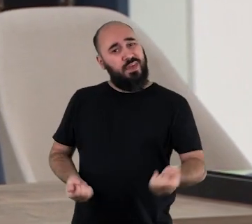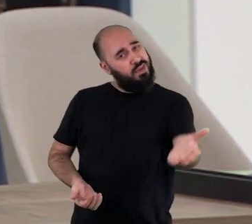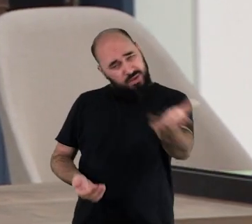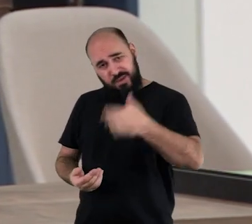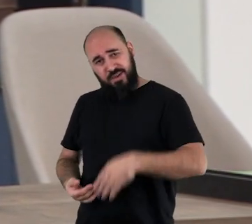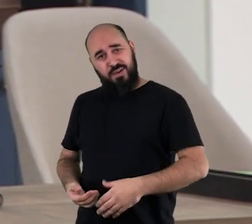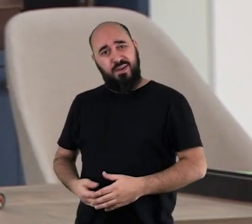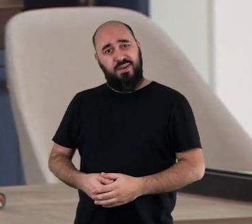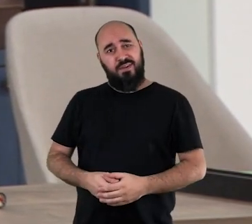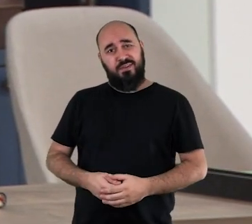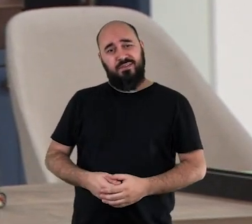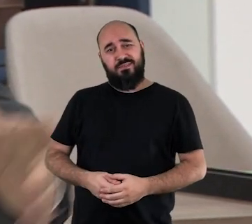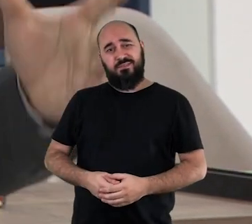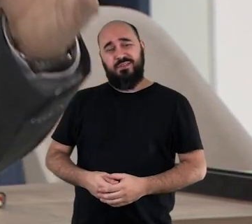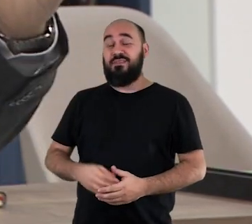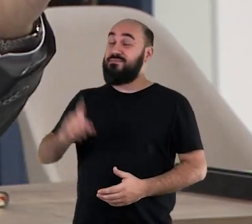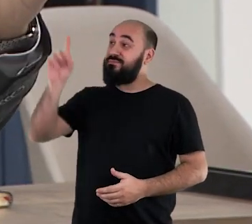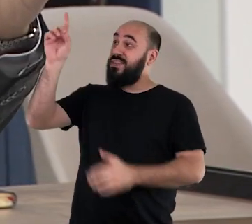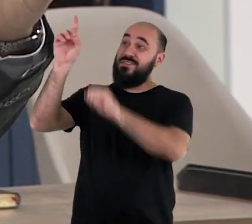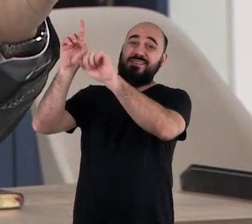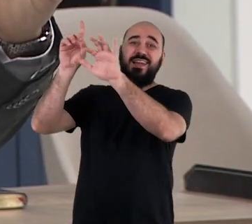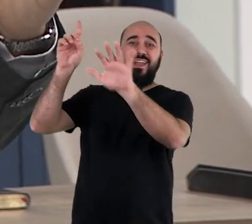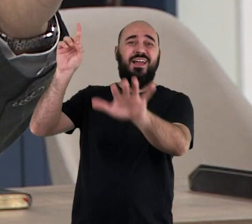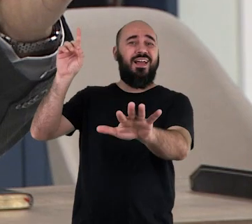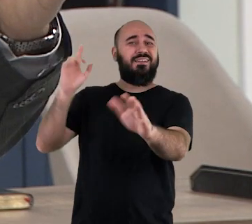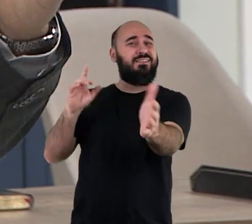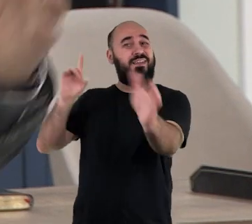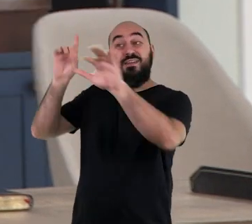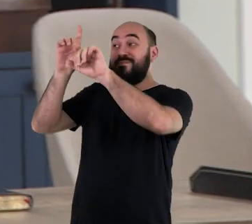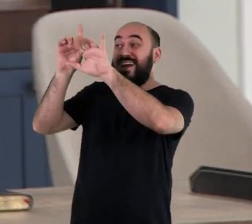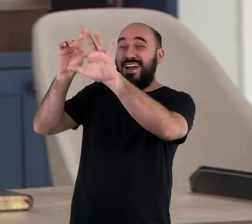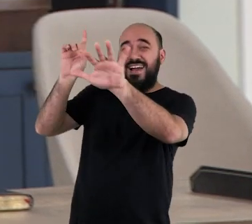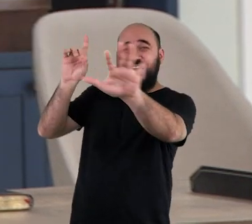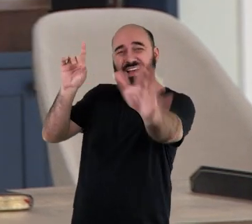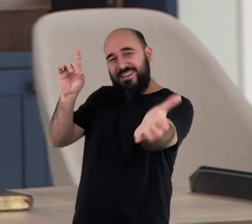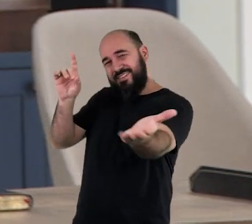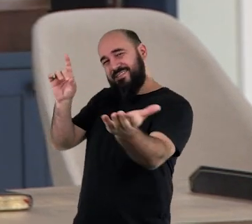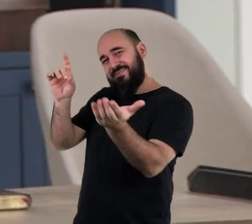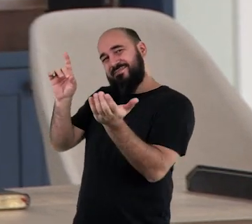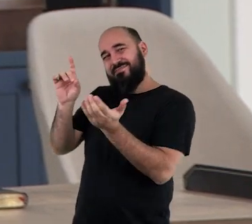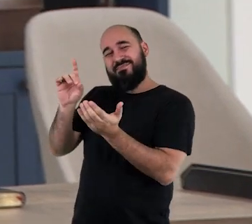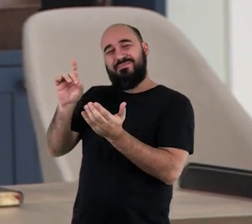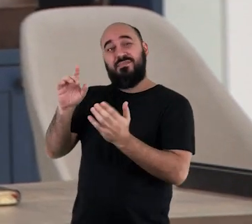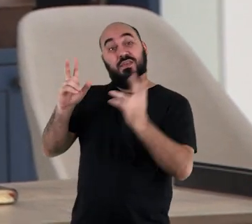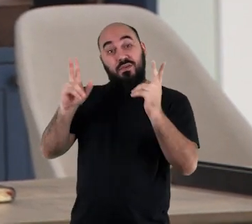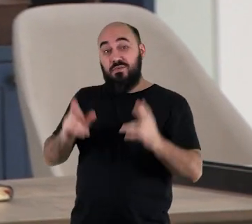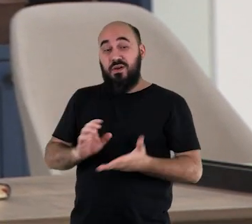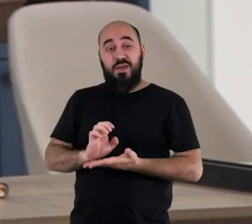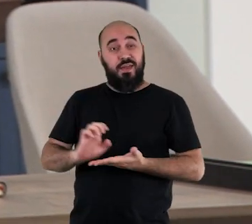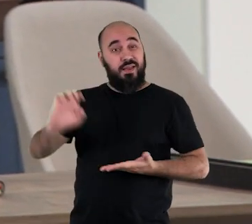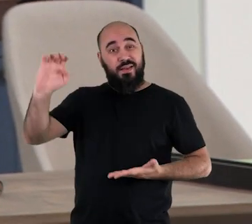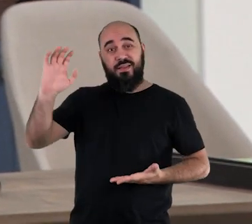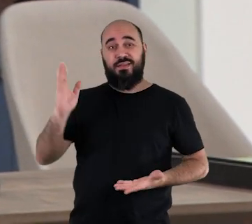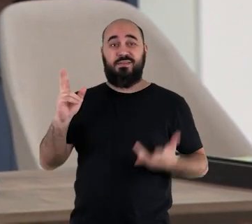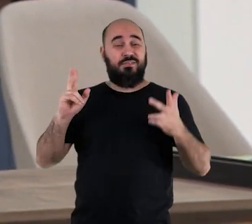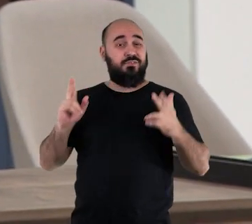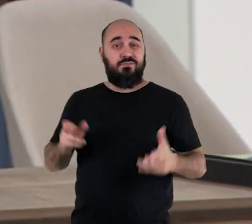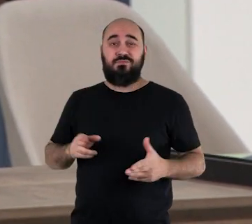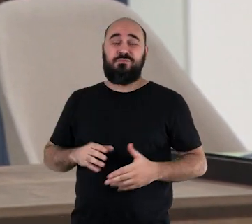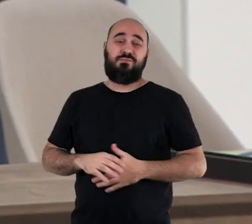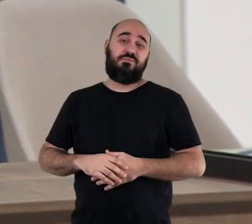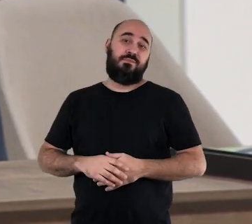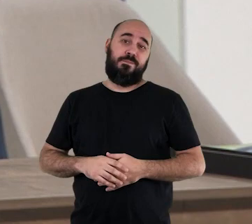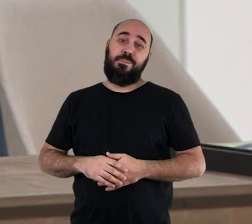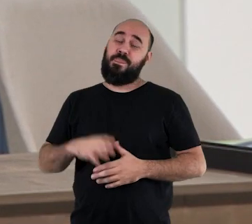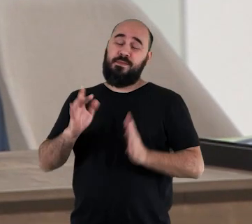com sinceridade. É um convite da graça de Deus para que, assim como Elias, você se volte para o Senhor e o Senhor vai lhe